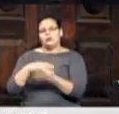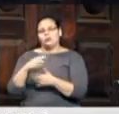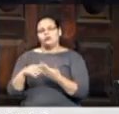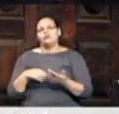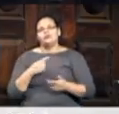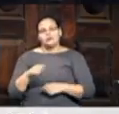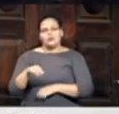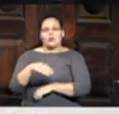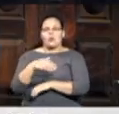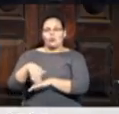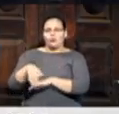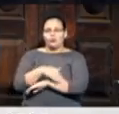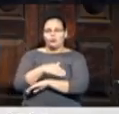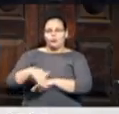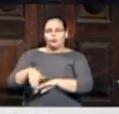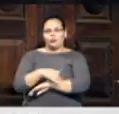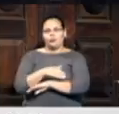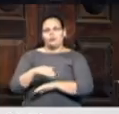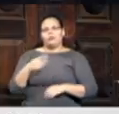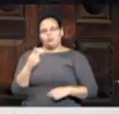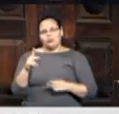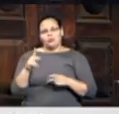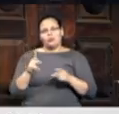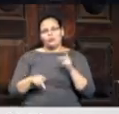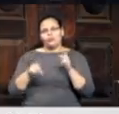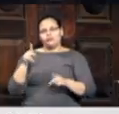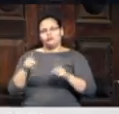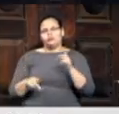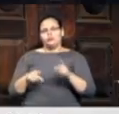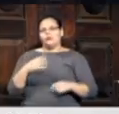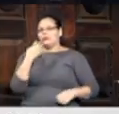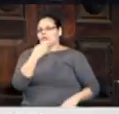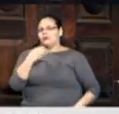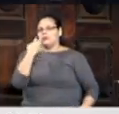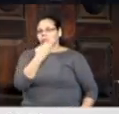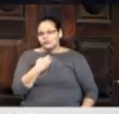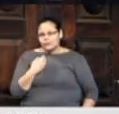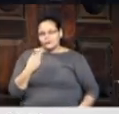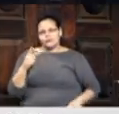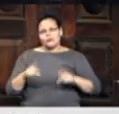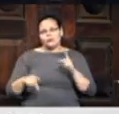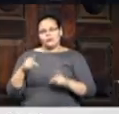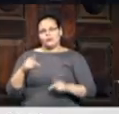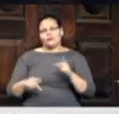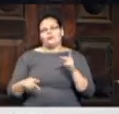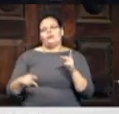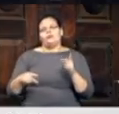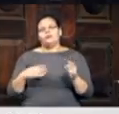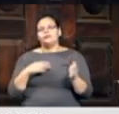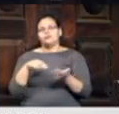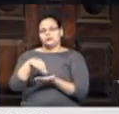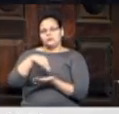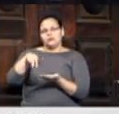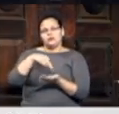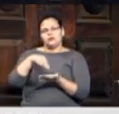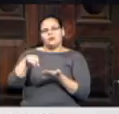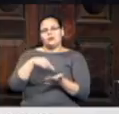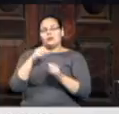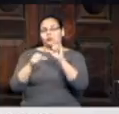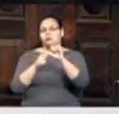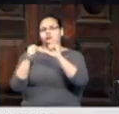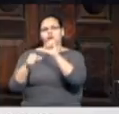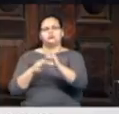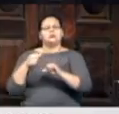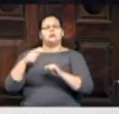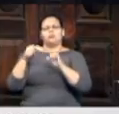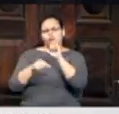ruas apinhadas, onde teu povo canta, onde teu povo dança, clamando